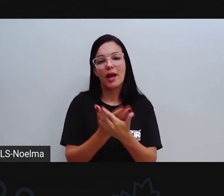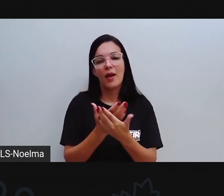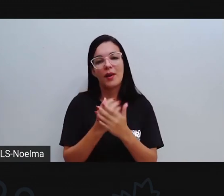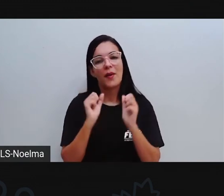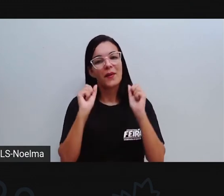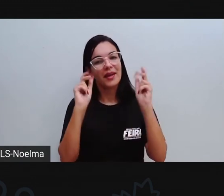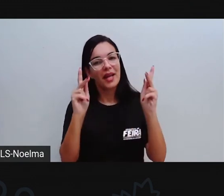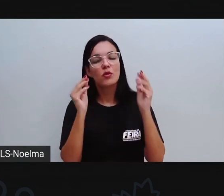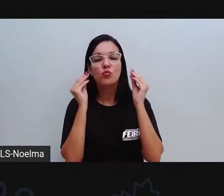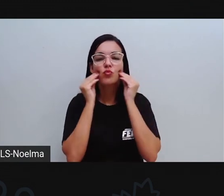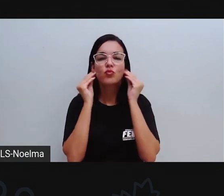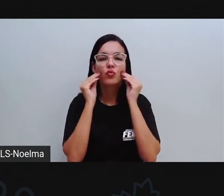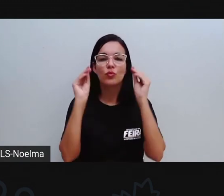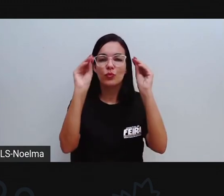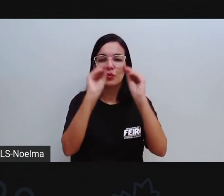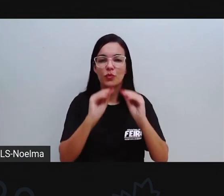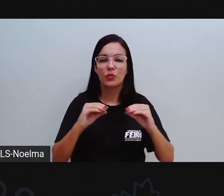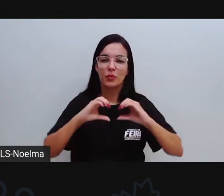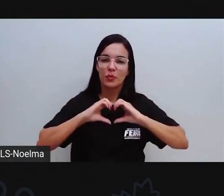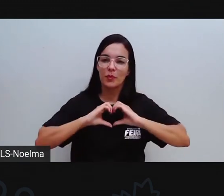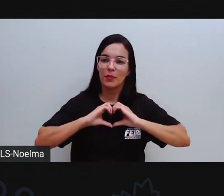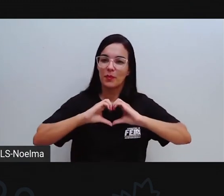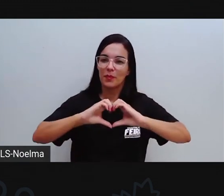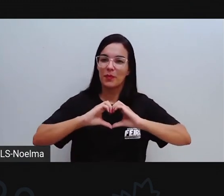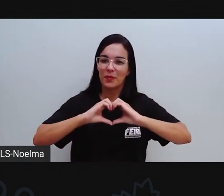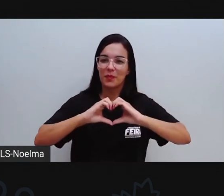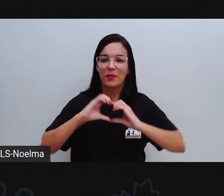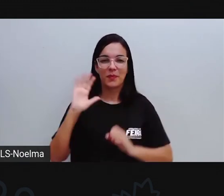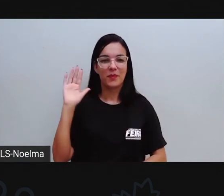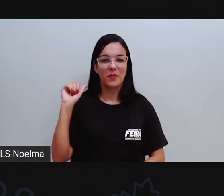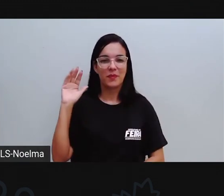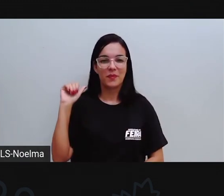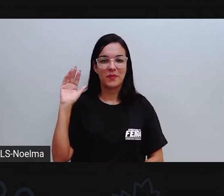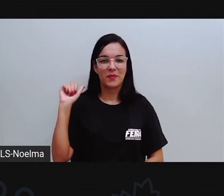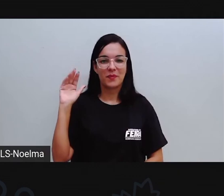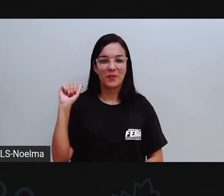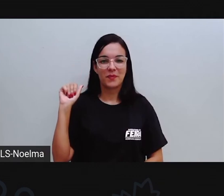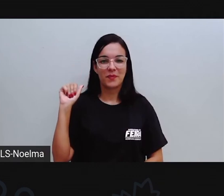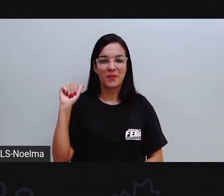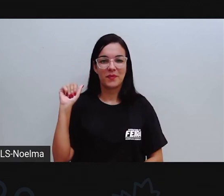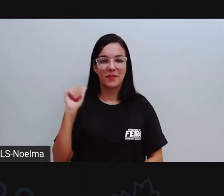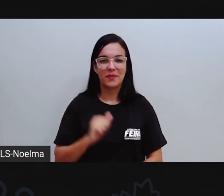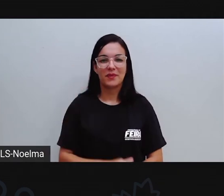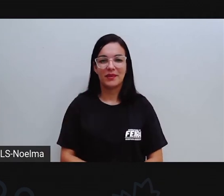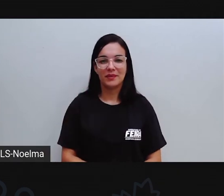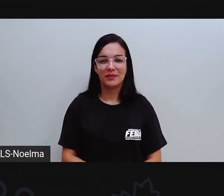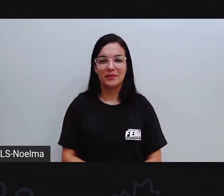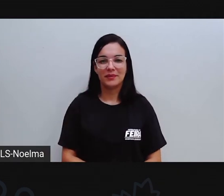certo? Beijo no coração de cada um de vocês e até mais. Tchau, tchau.